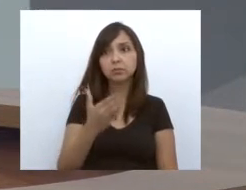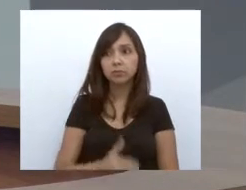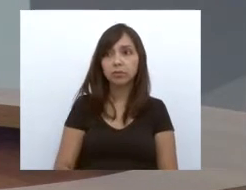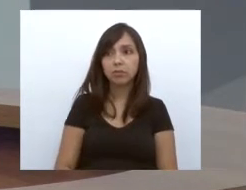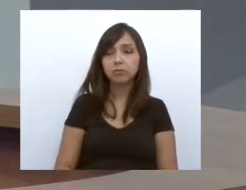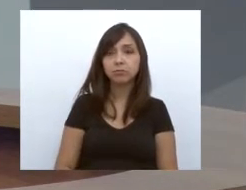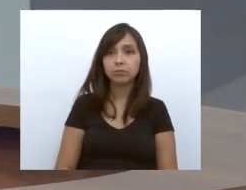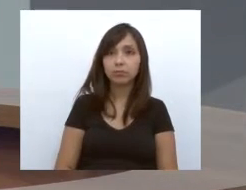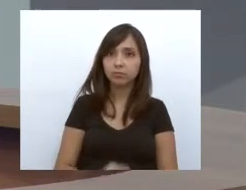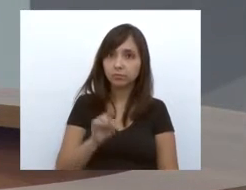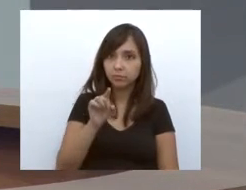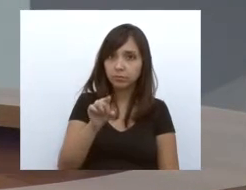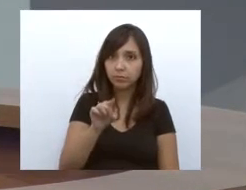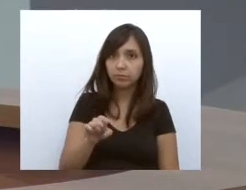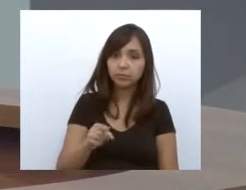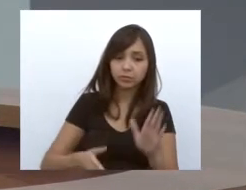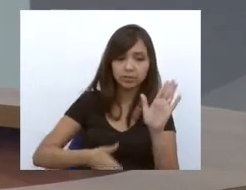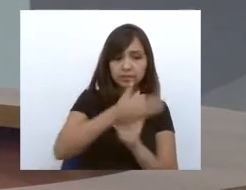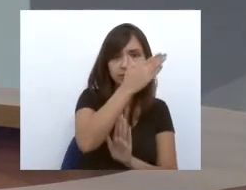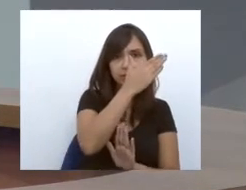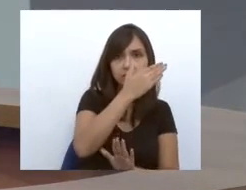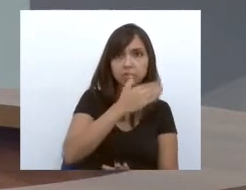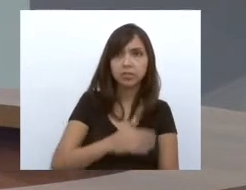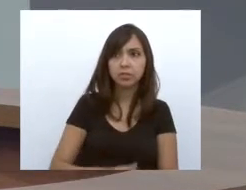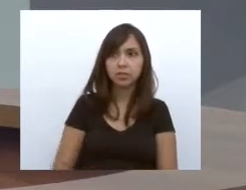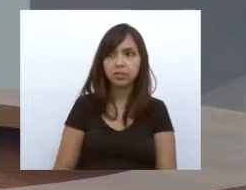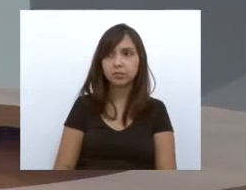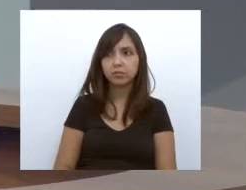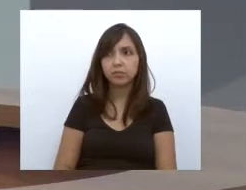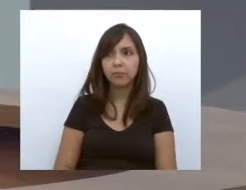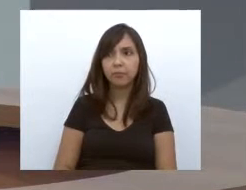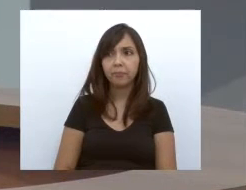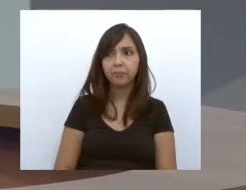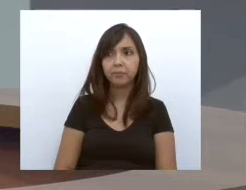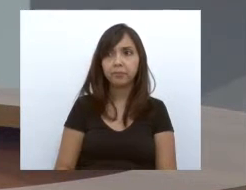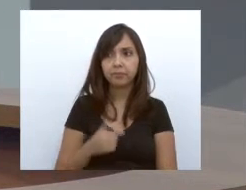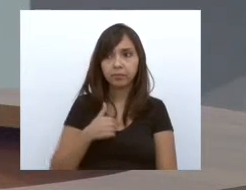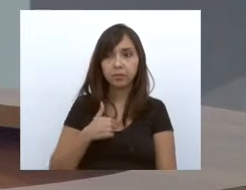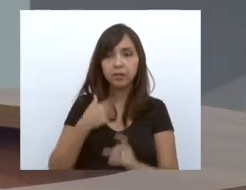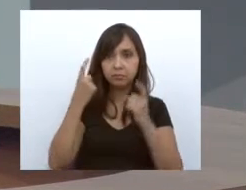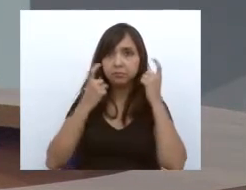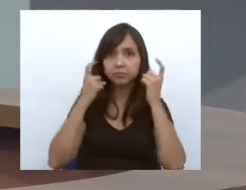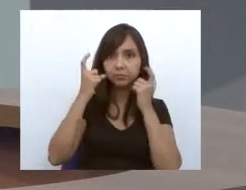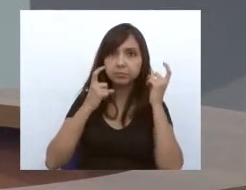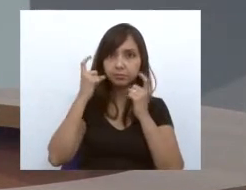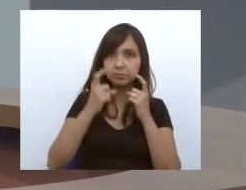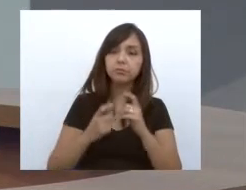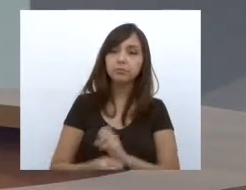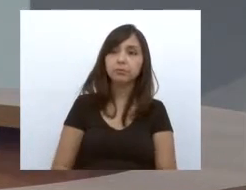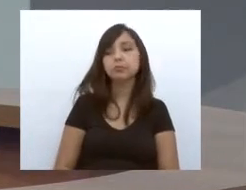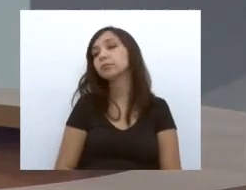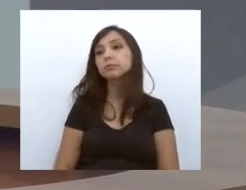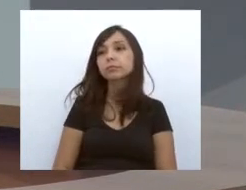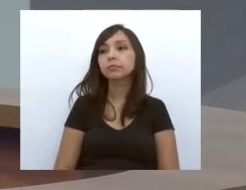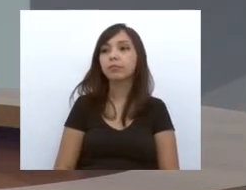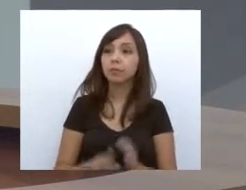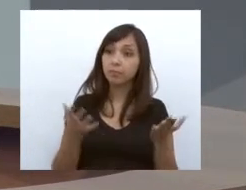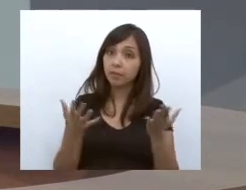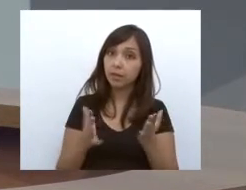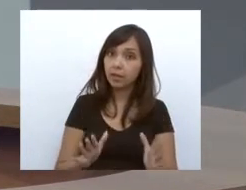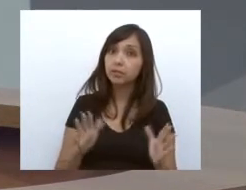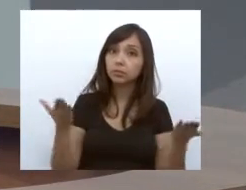Porque da forma que Vossa Excelência saiu, me causou uma certa preocupação. Mas hoje eu